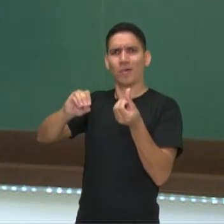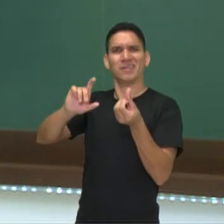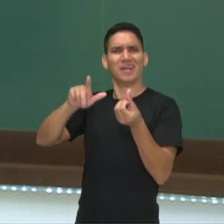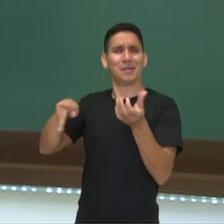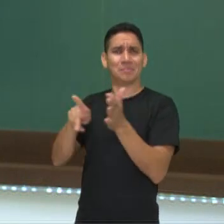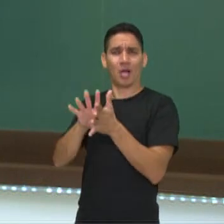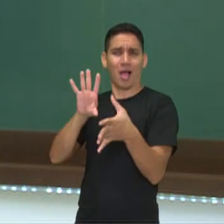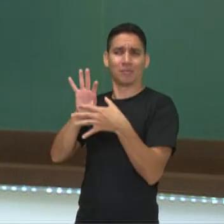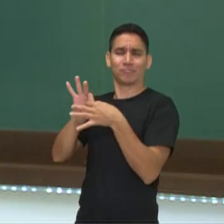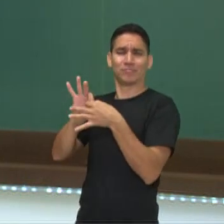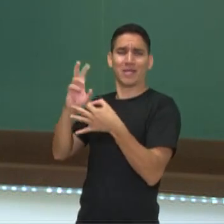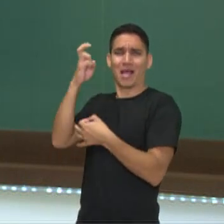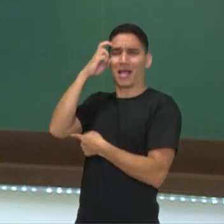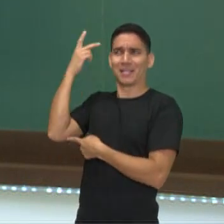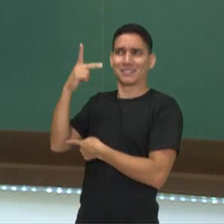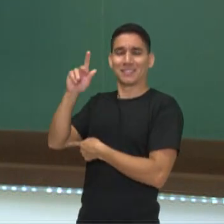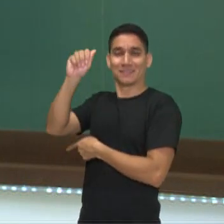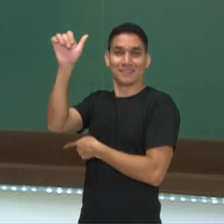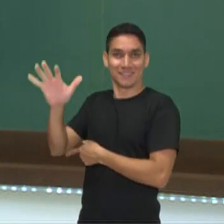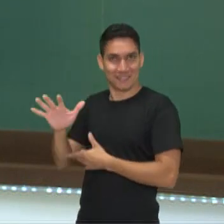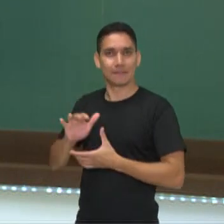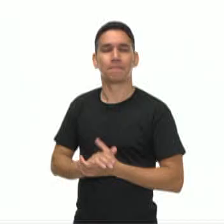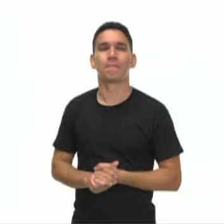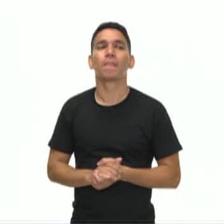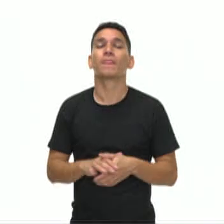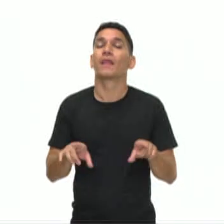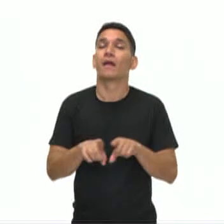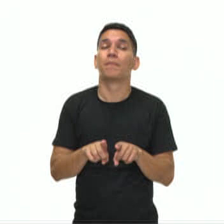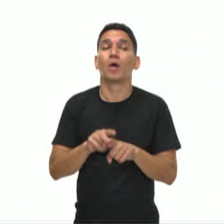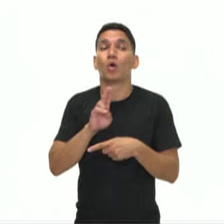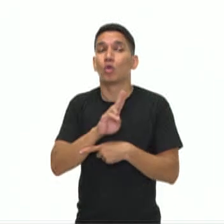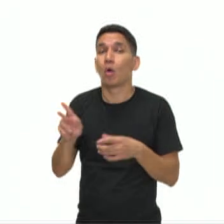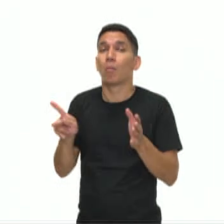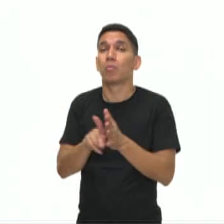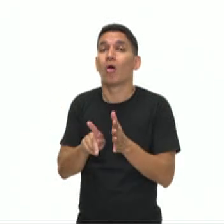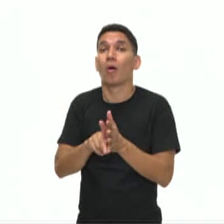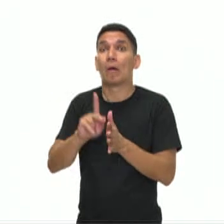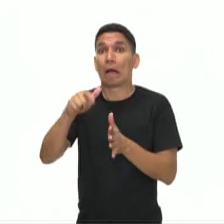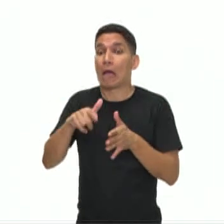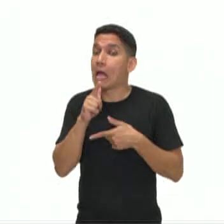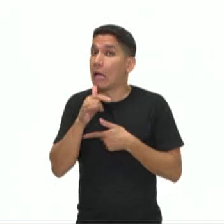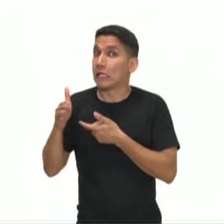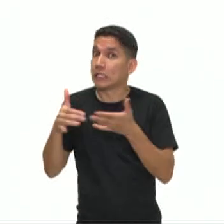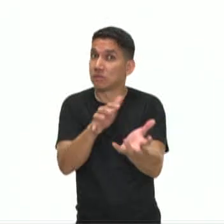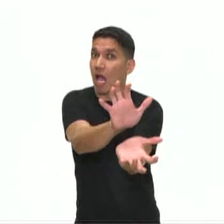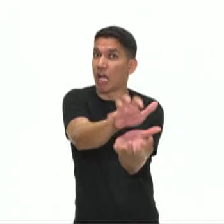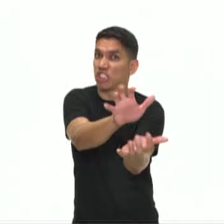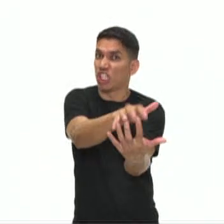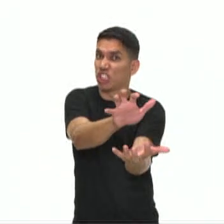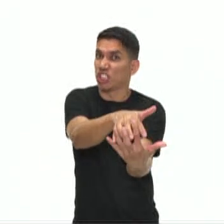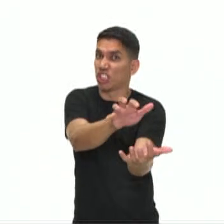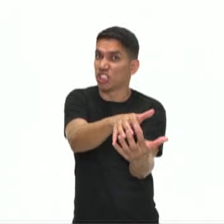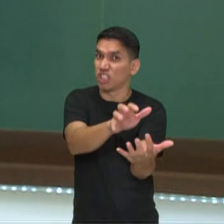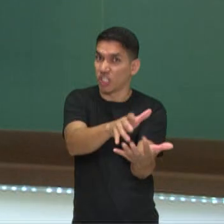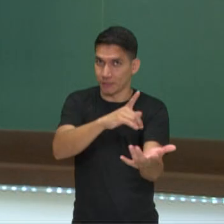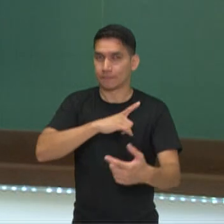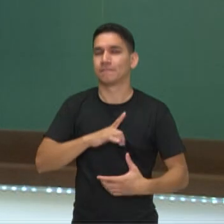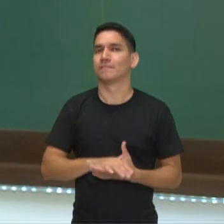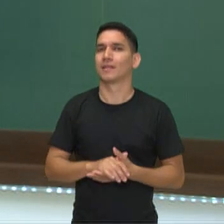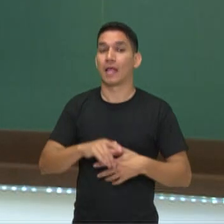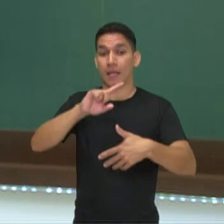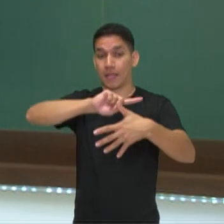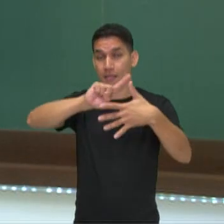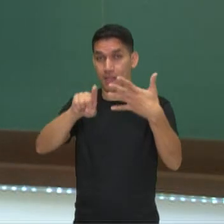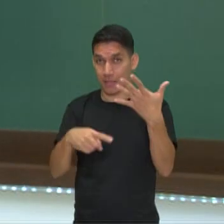se você for colocar na questão africaner, chamado do Rio dos Crocodilos. Então, esse é o